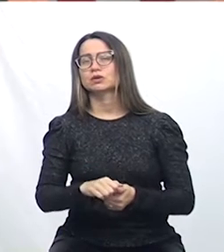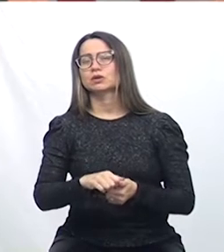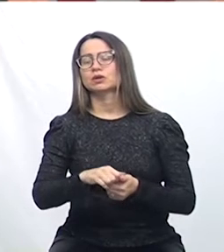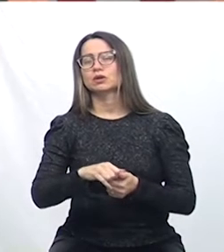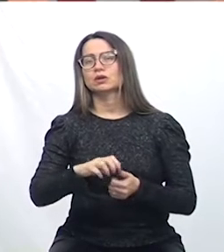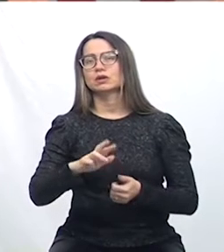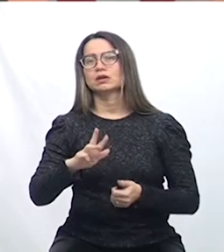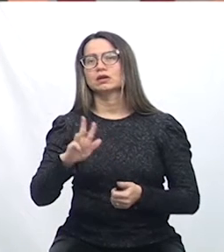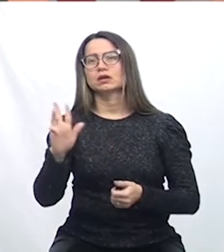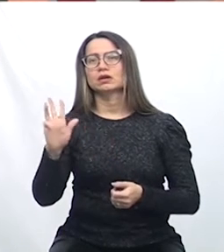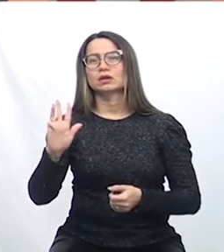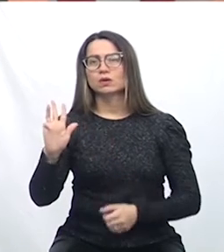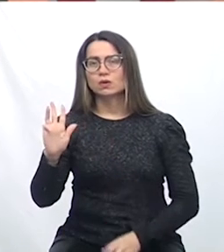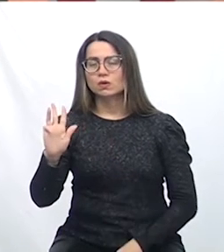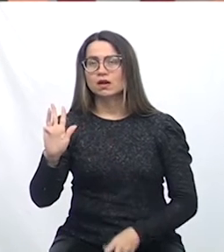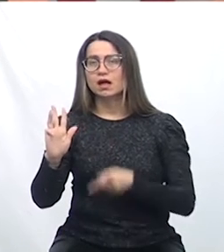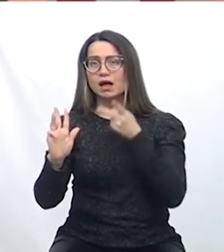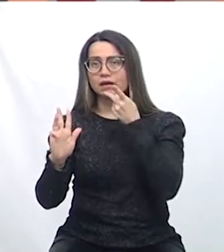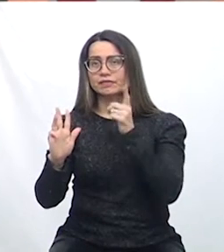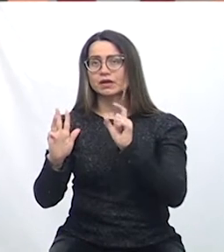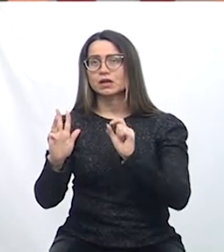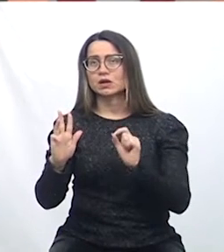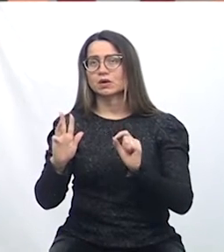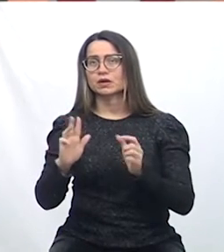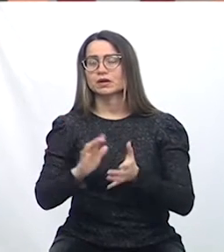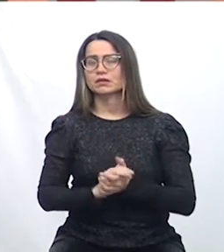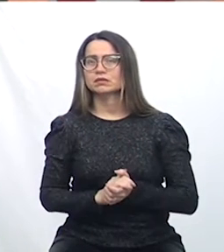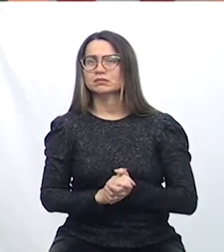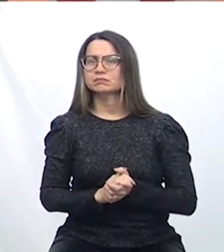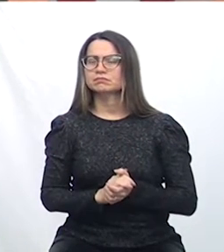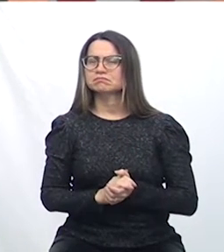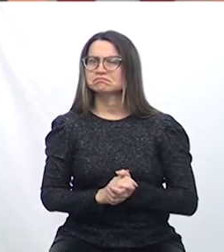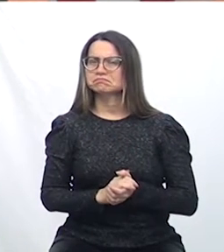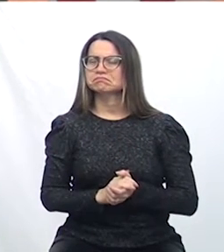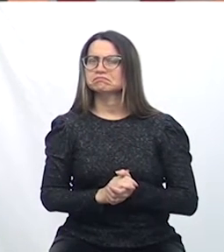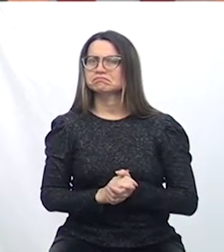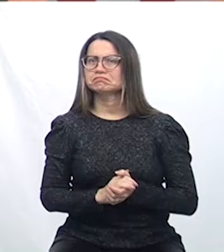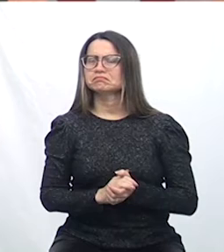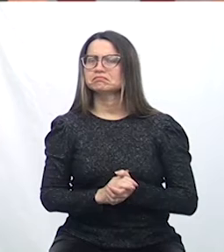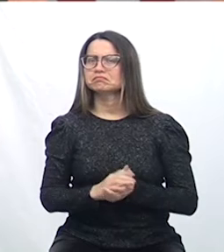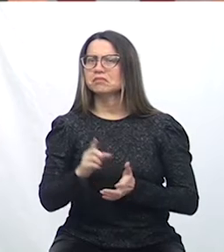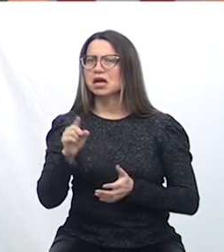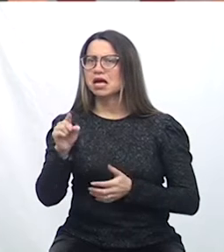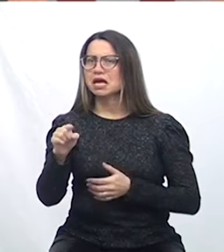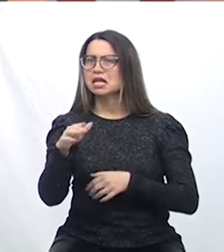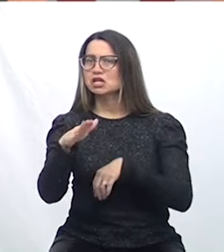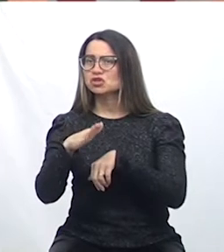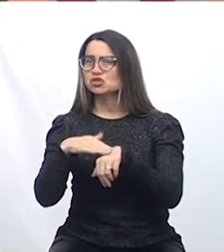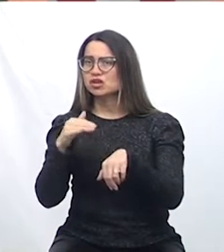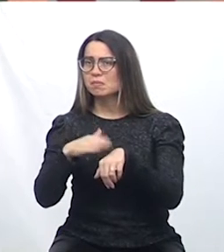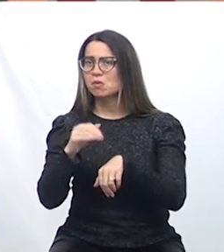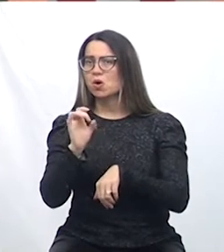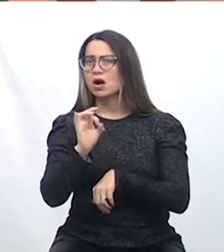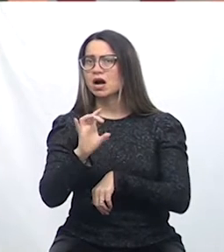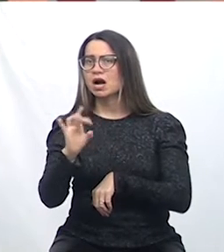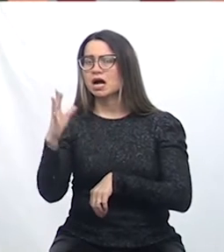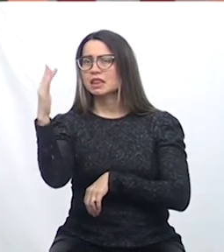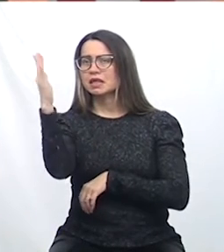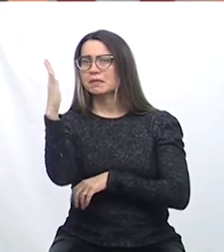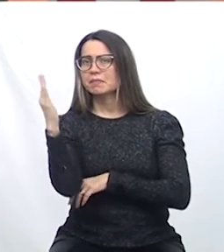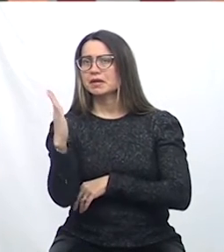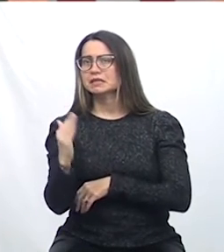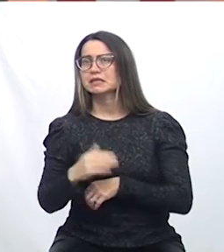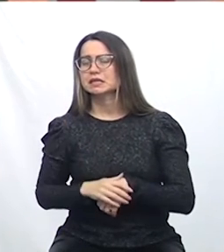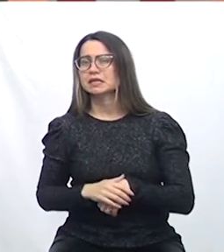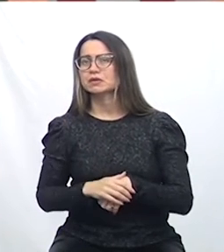ele chegou a nomear e chamar todos os brasileiros que participaram de um movimento